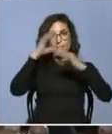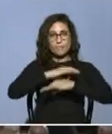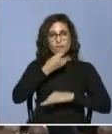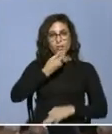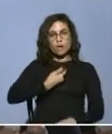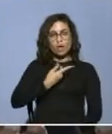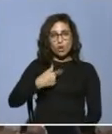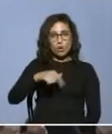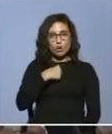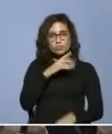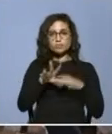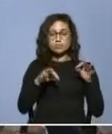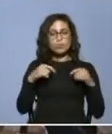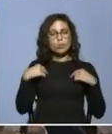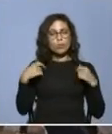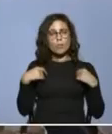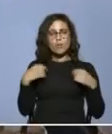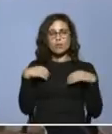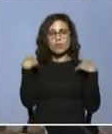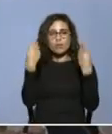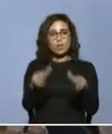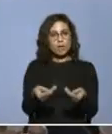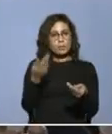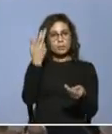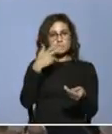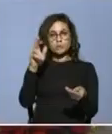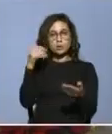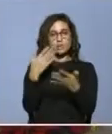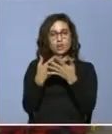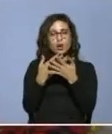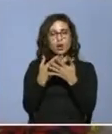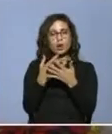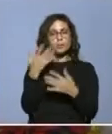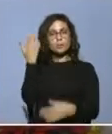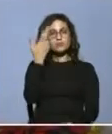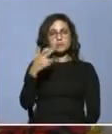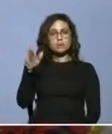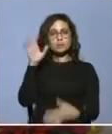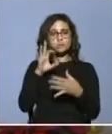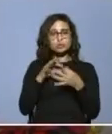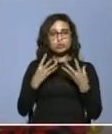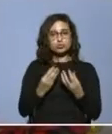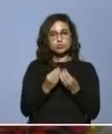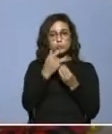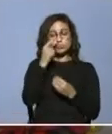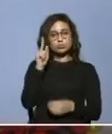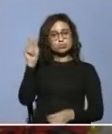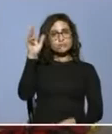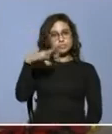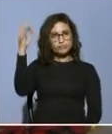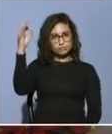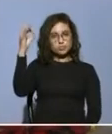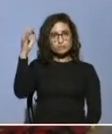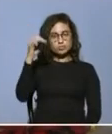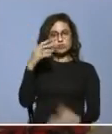uma oferenda permanente, a fim de alcançarmos a herança eterna, em companhia dos vossos eleitos, com a Virgem